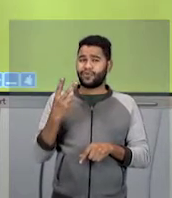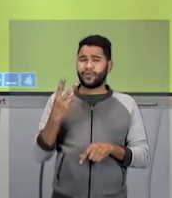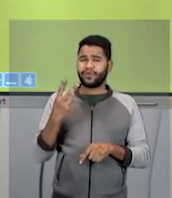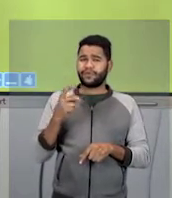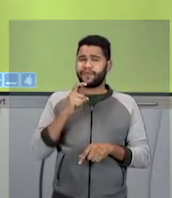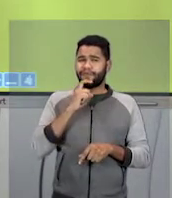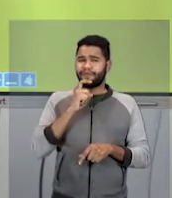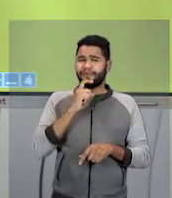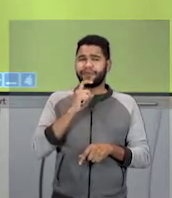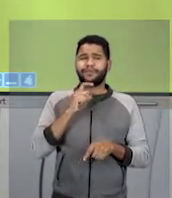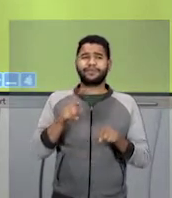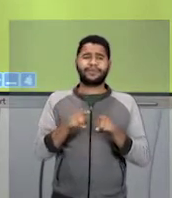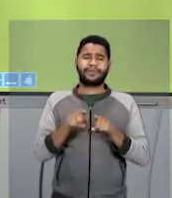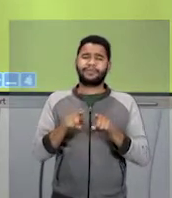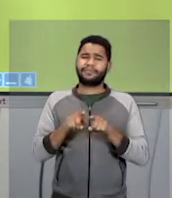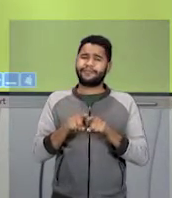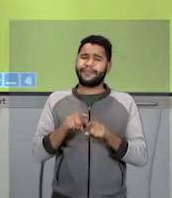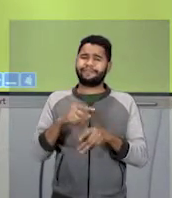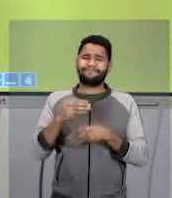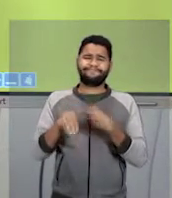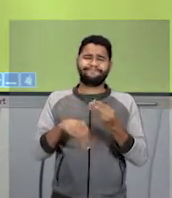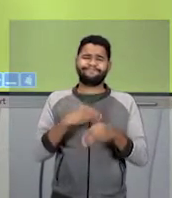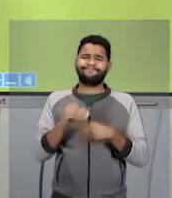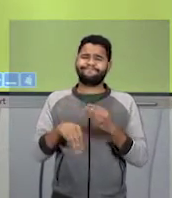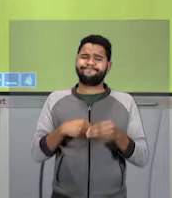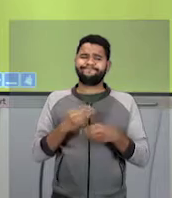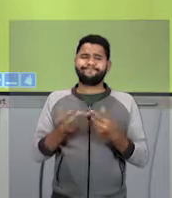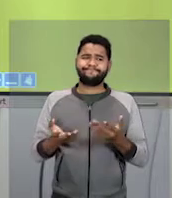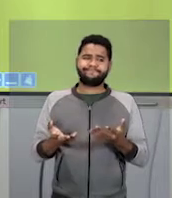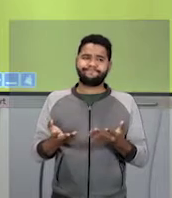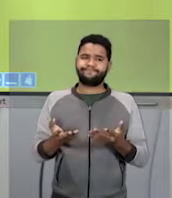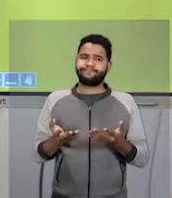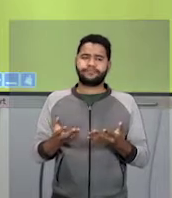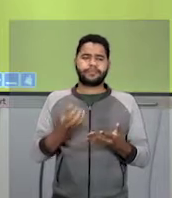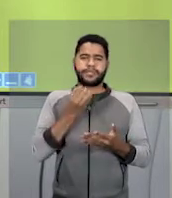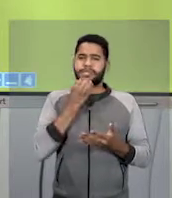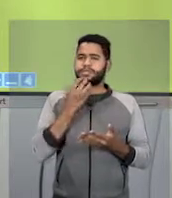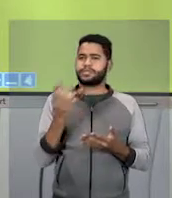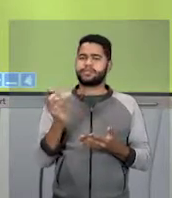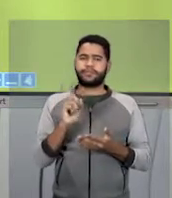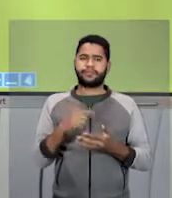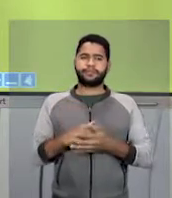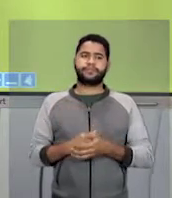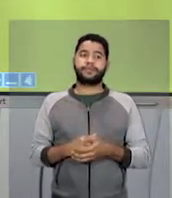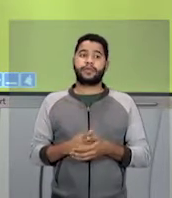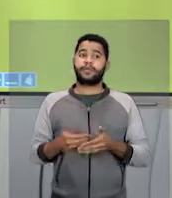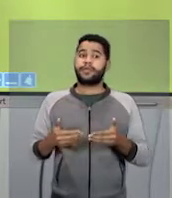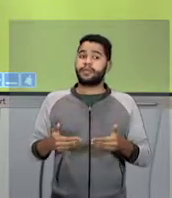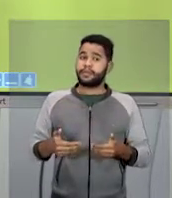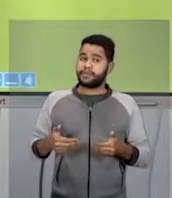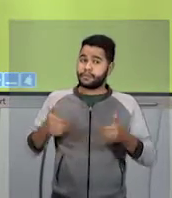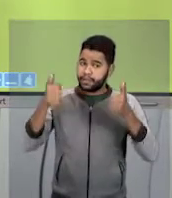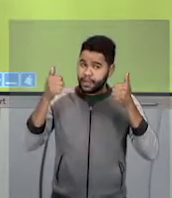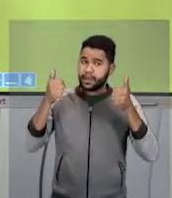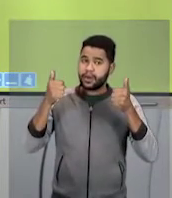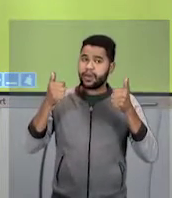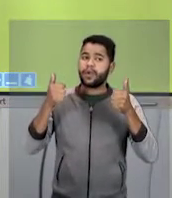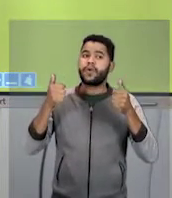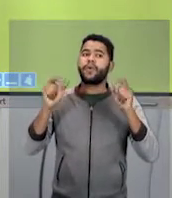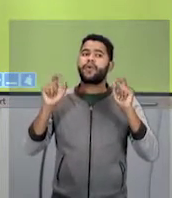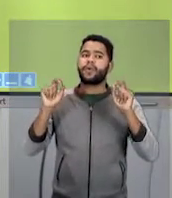2, eu também vou fazer essa mistura com maior facilidade. Não é uma boa ideia. A melhor ideia, a